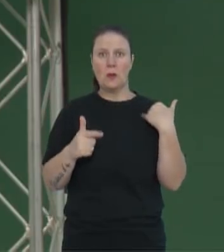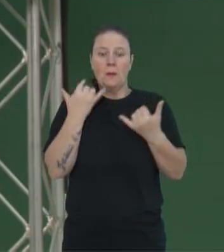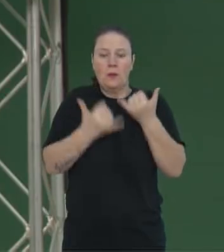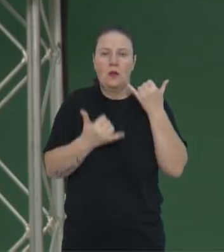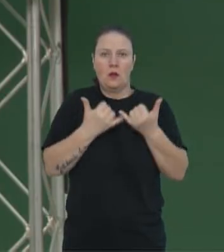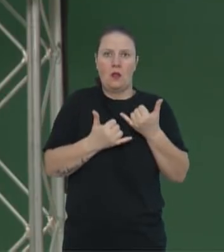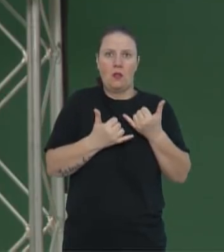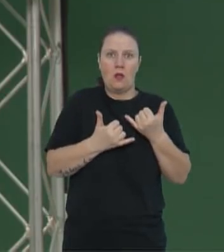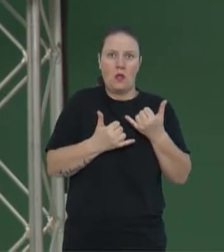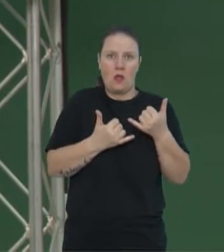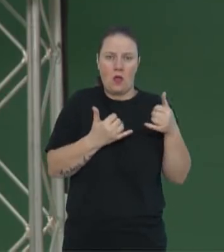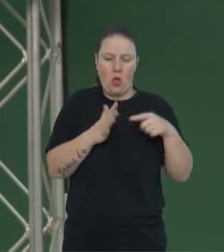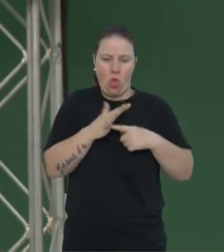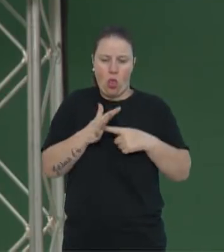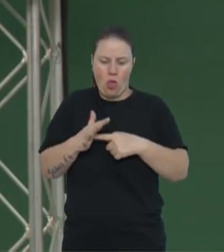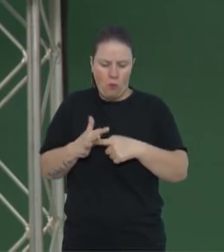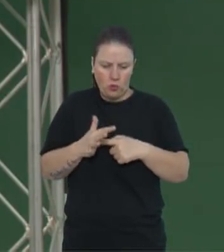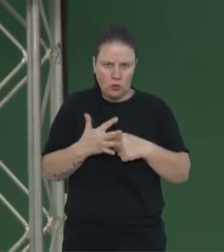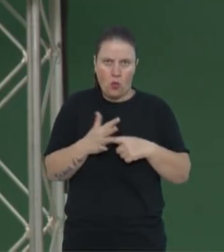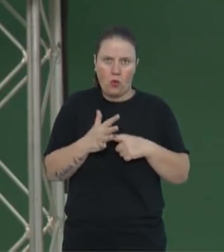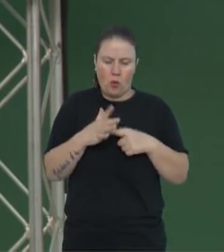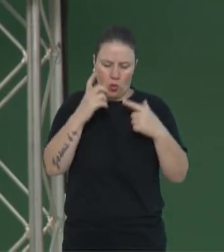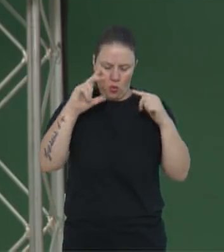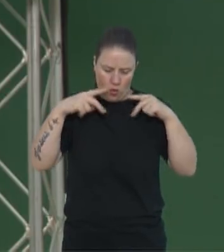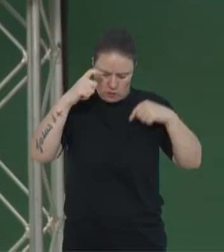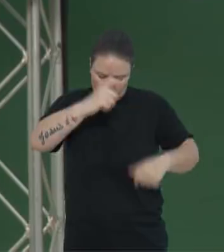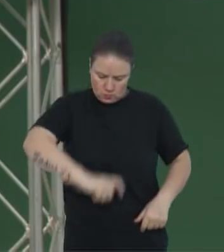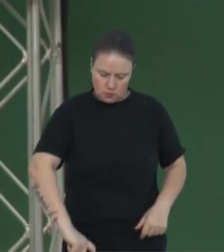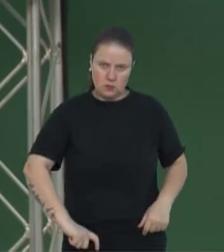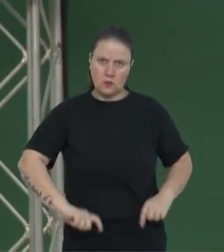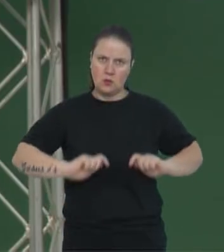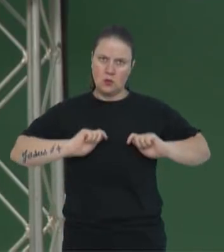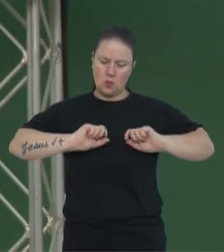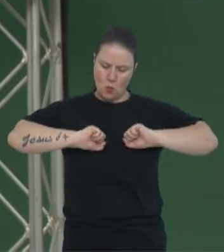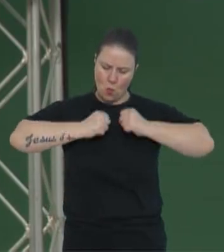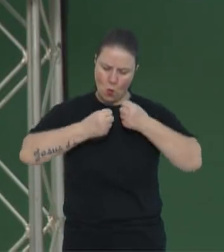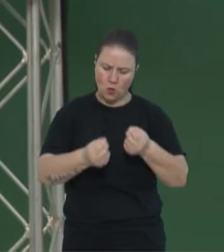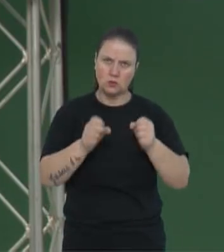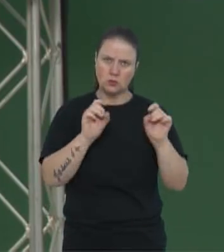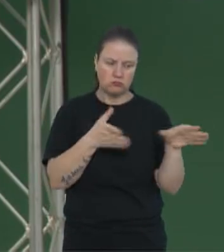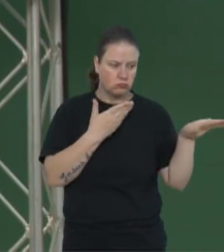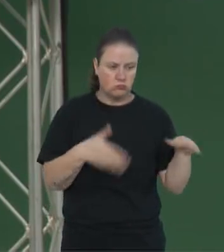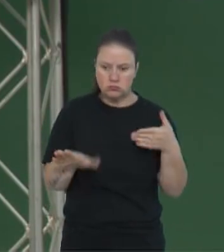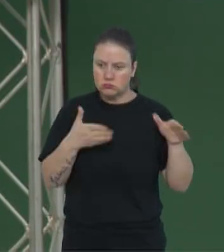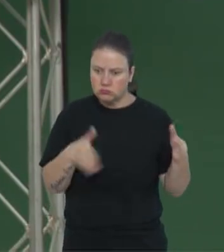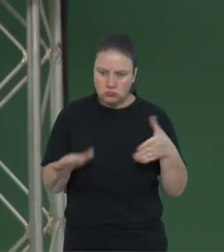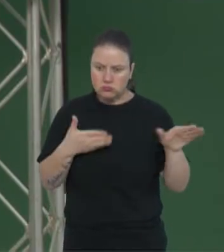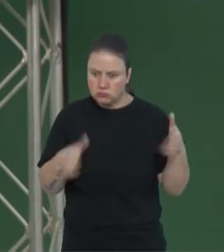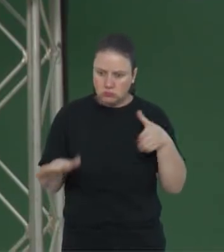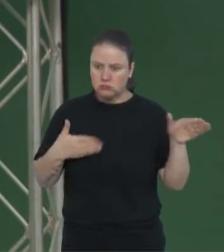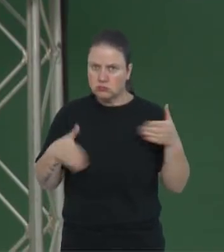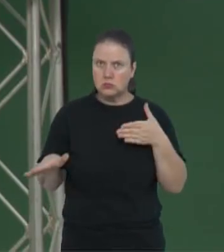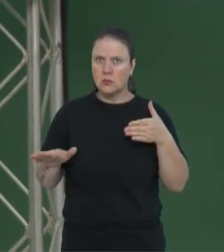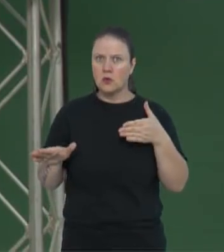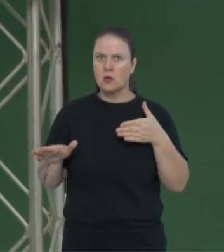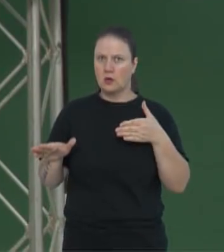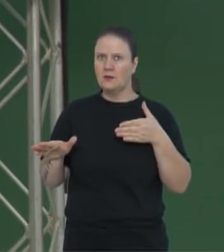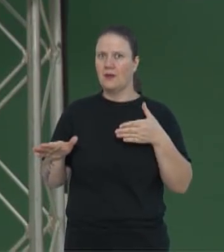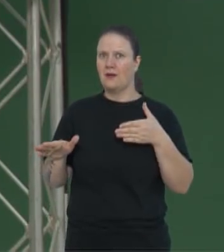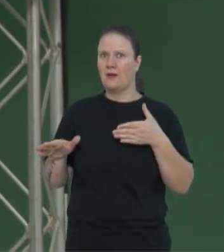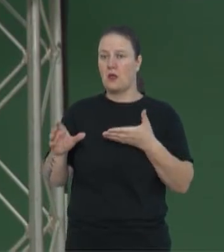pensando assim, né? Como se o ser humano fosse capaz de a produção apenas para gerar lucro.